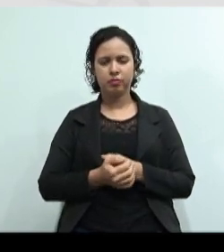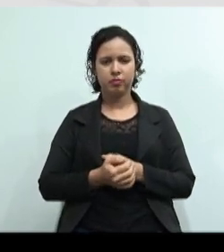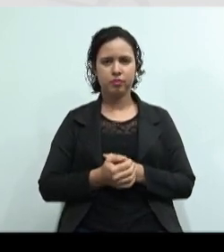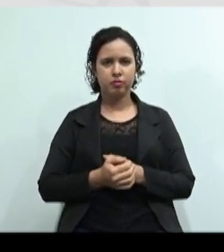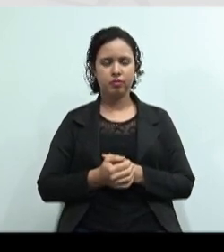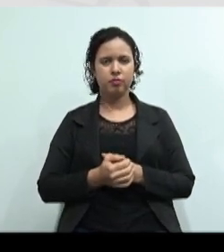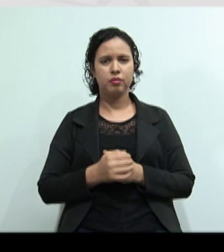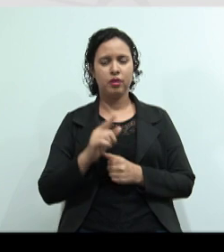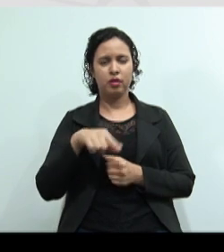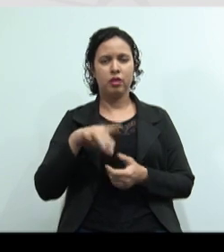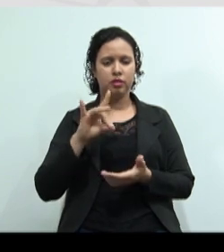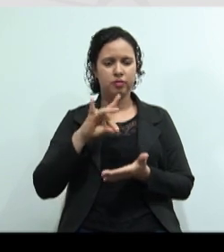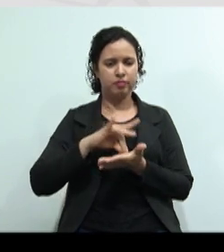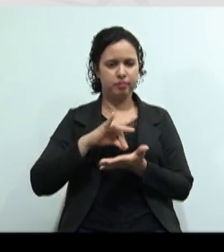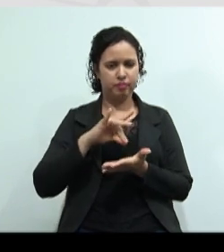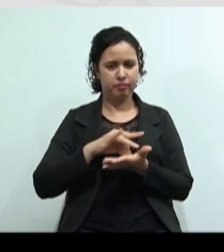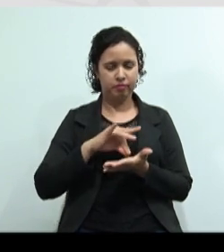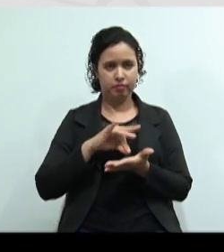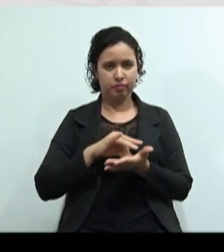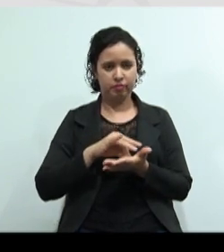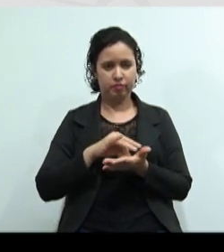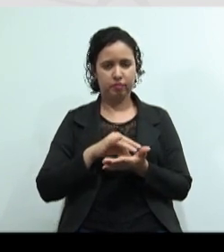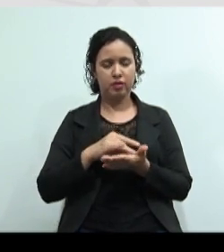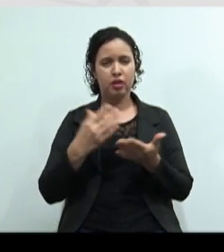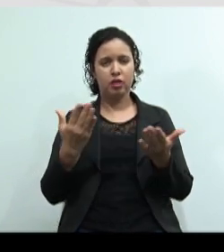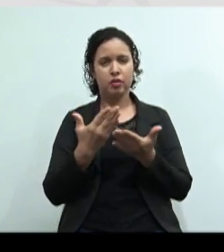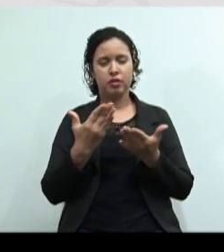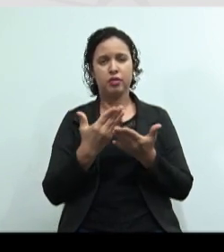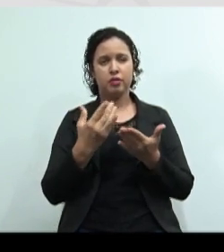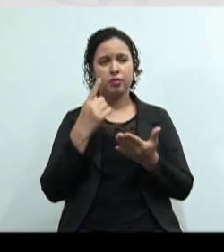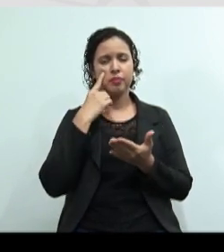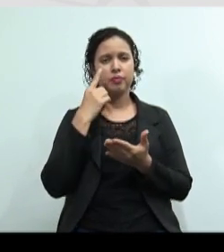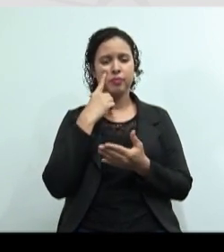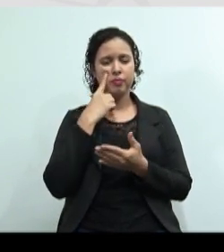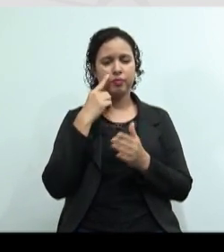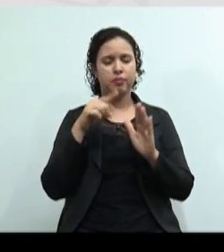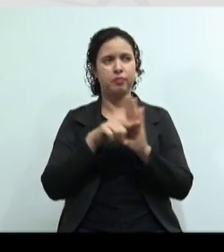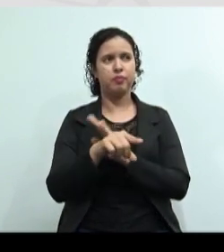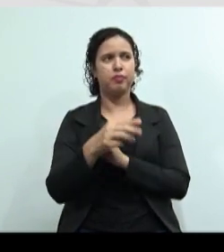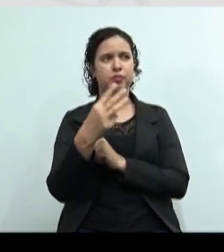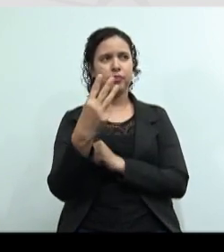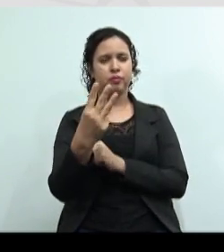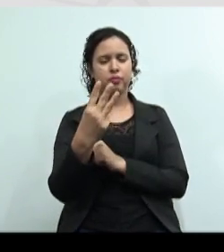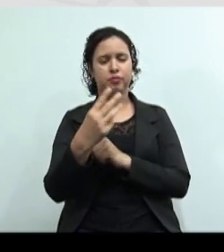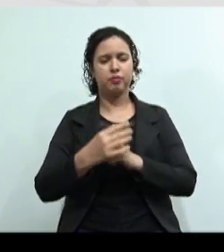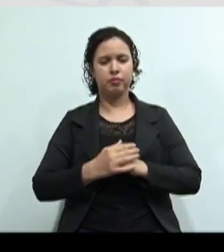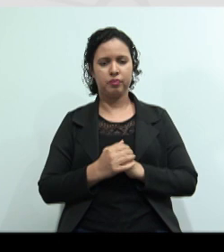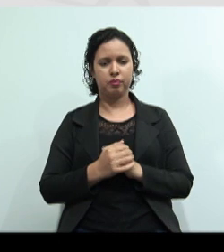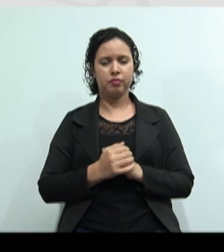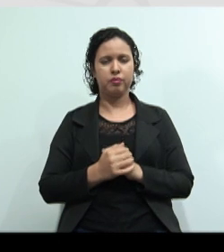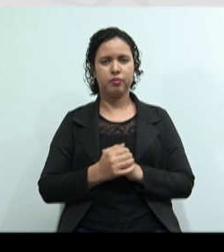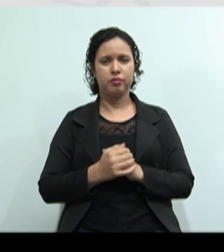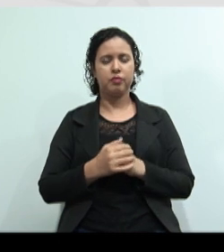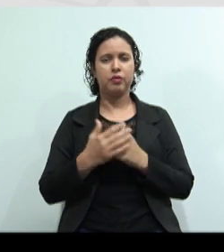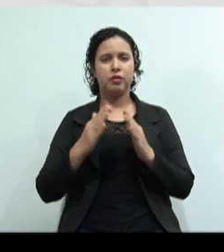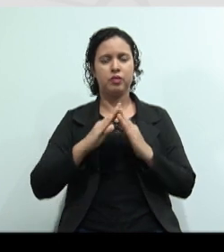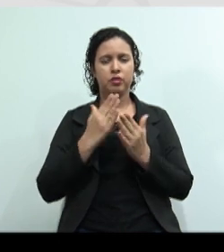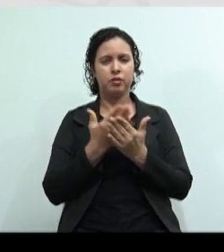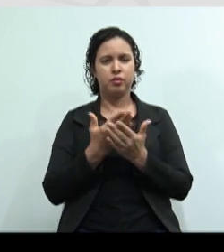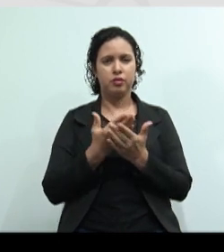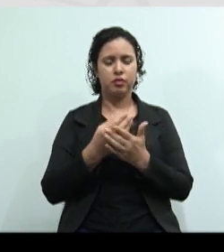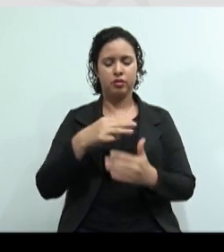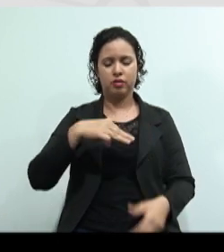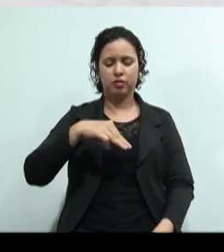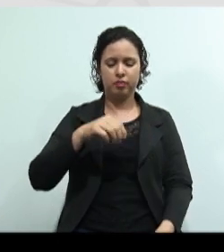é verdadeira. Vamos lá agora para a questão 3. Olha, a escola Mafalda, professora,